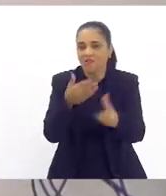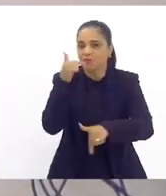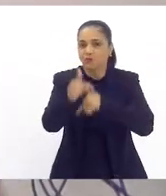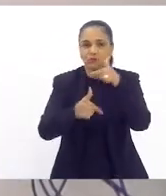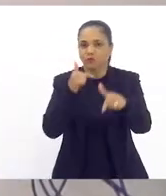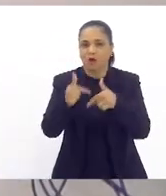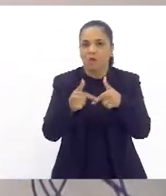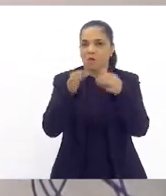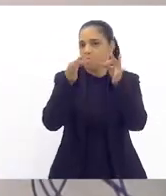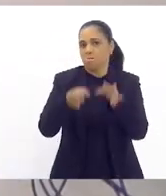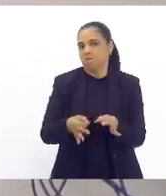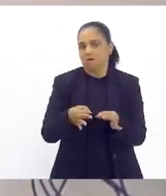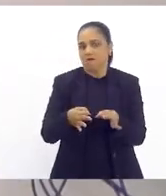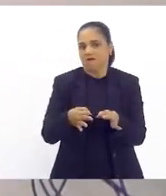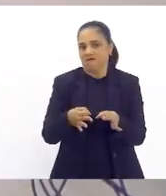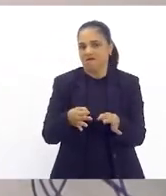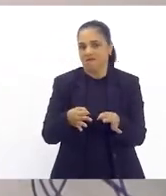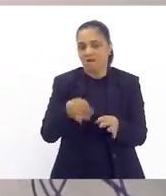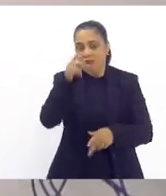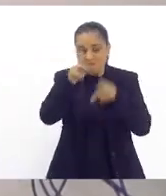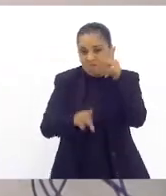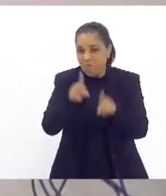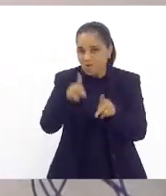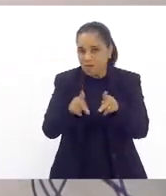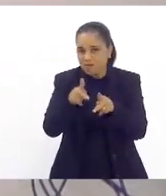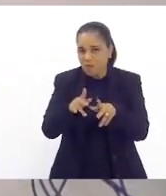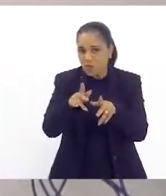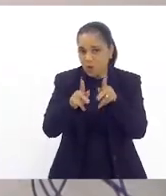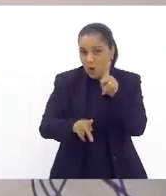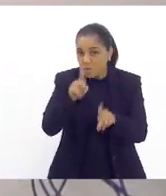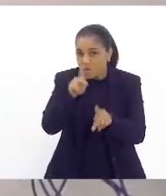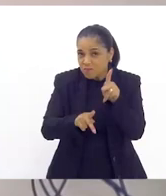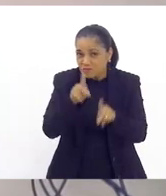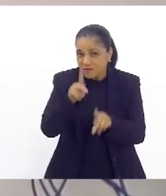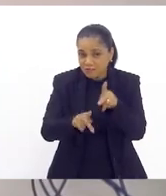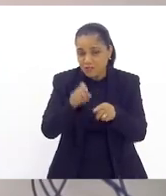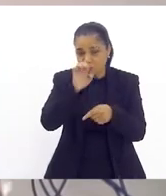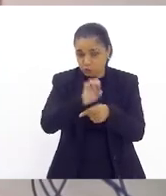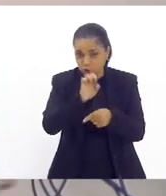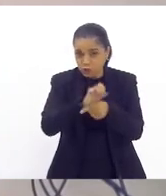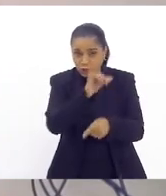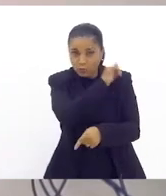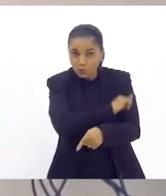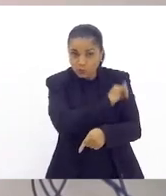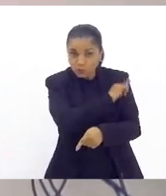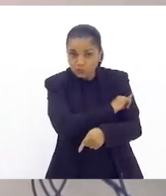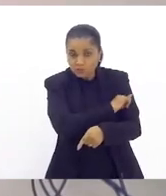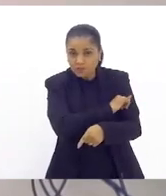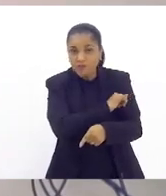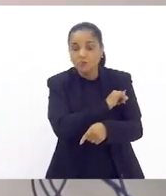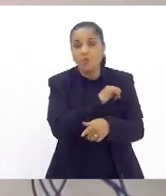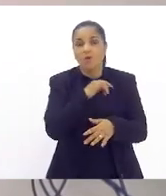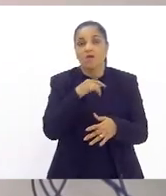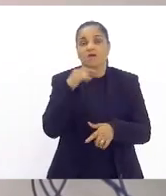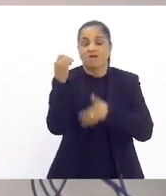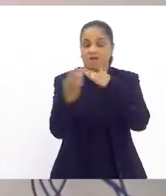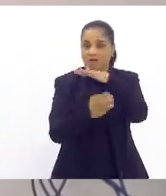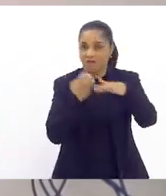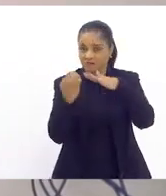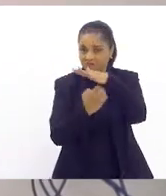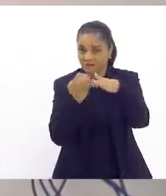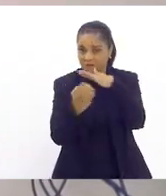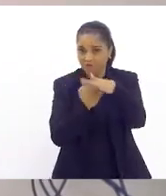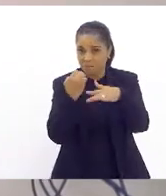que precisam a população em geral e é que especialmente a população do estado do Rio de Janeiro e as empresas que geram inclusive